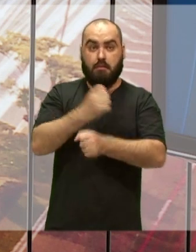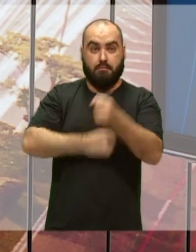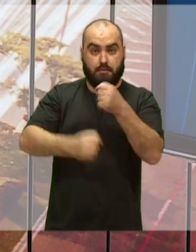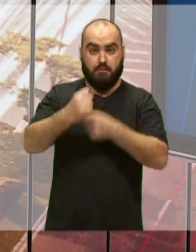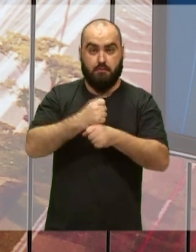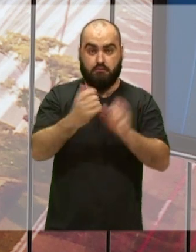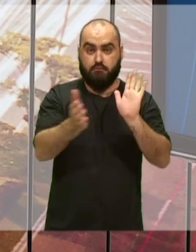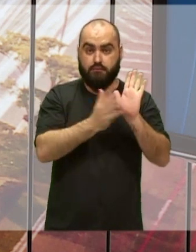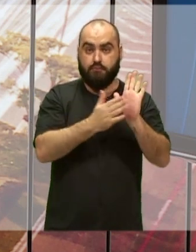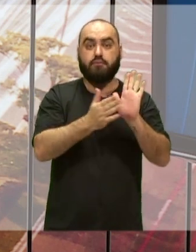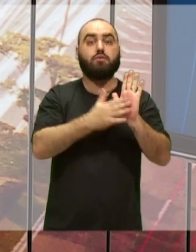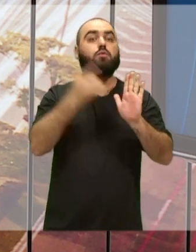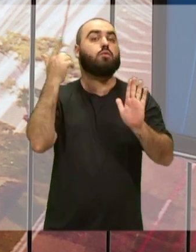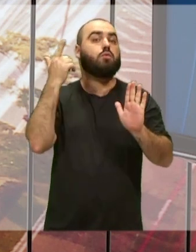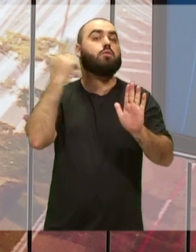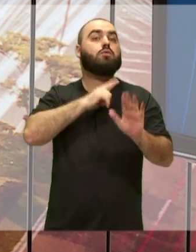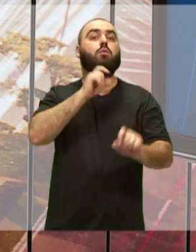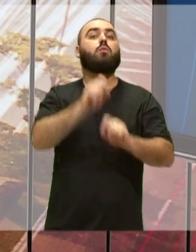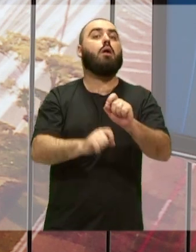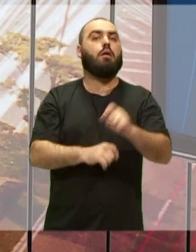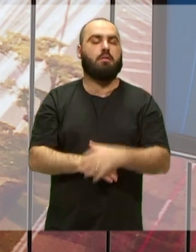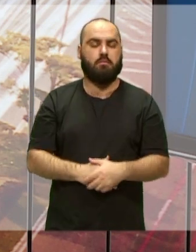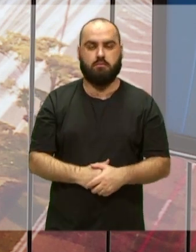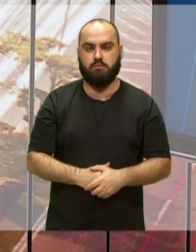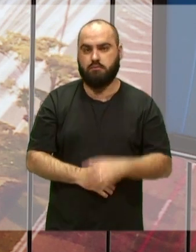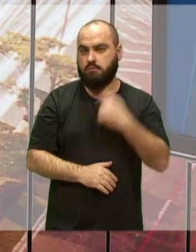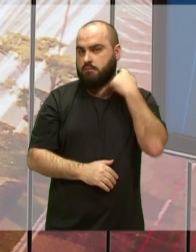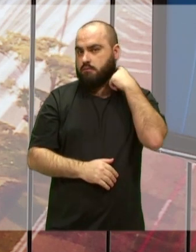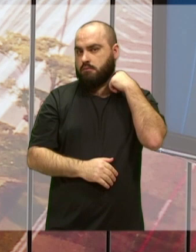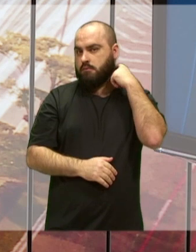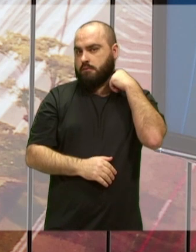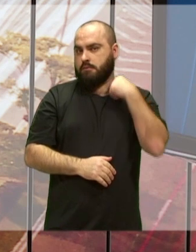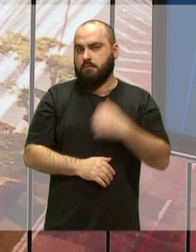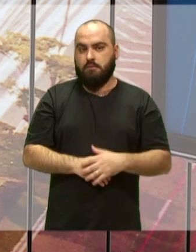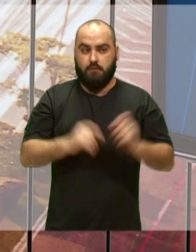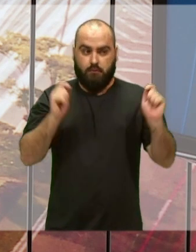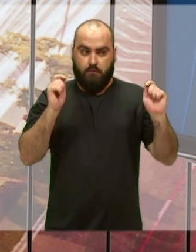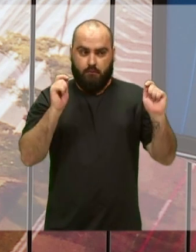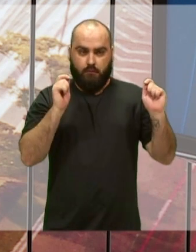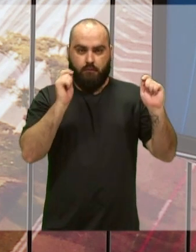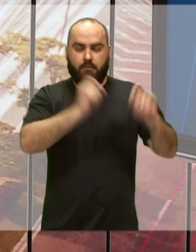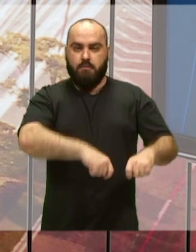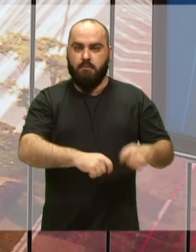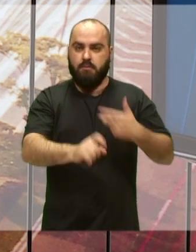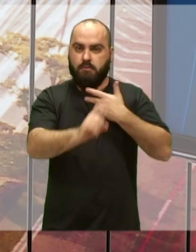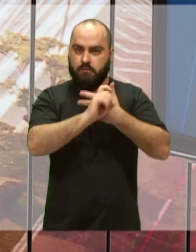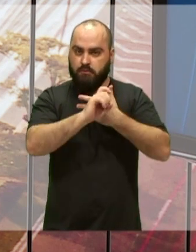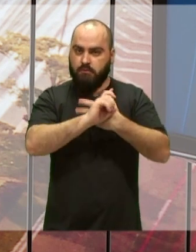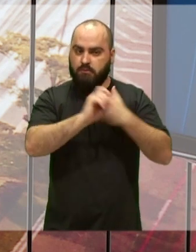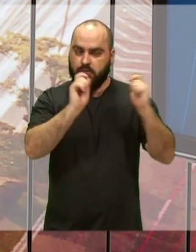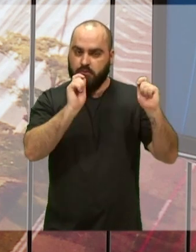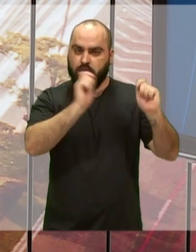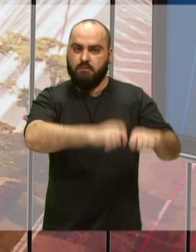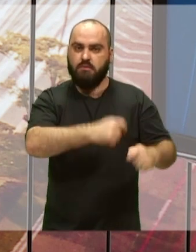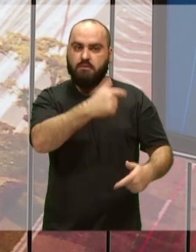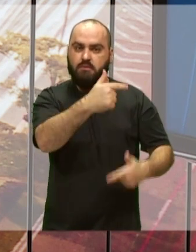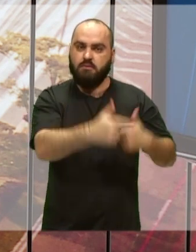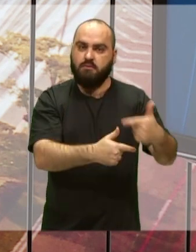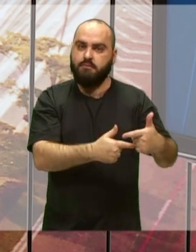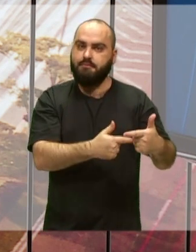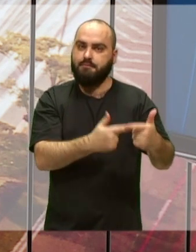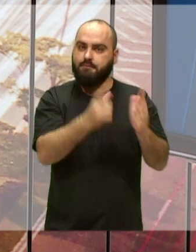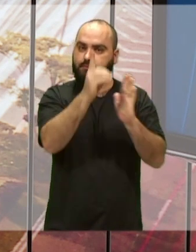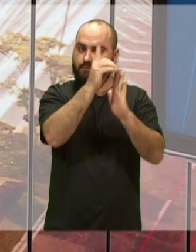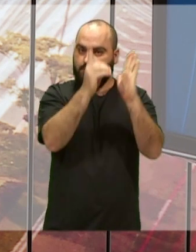legislativo conseguiu fazer com que o o a capacidade do Poder Executivo de trabalhar com